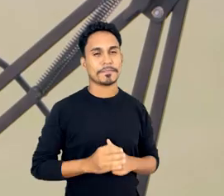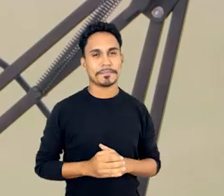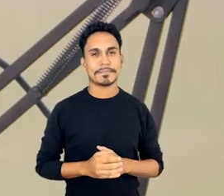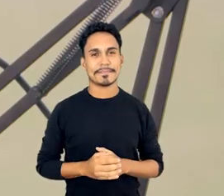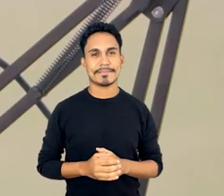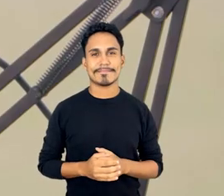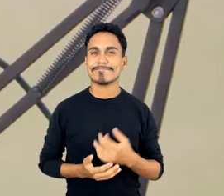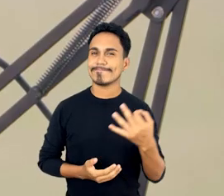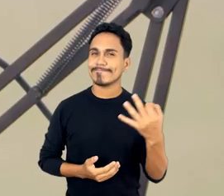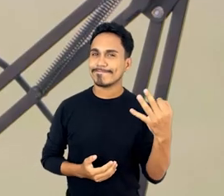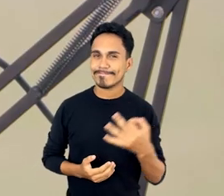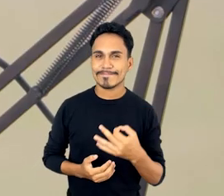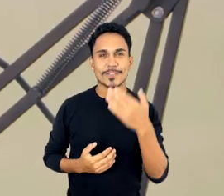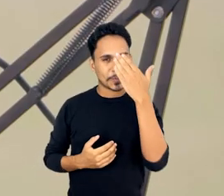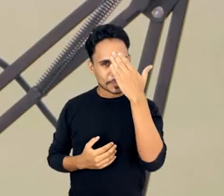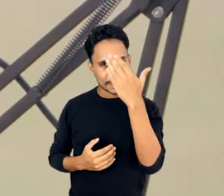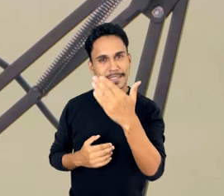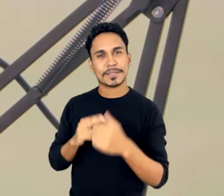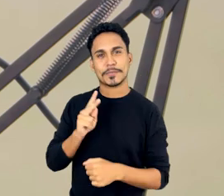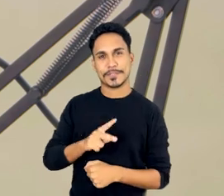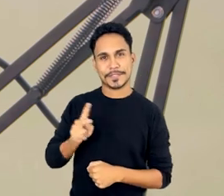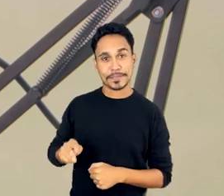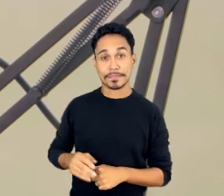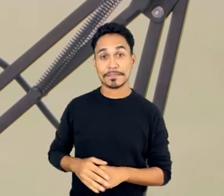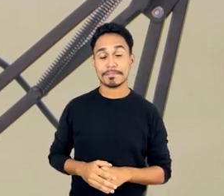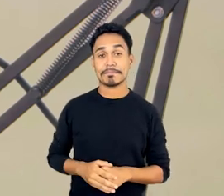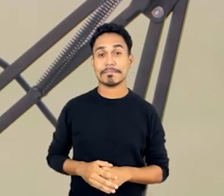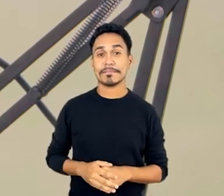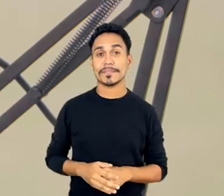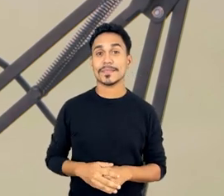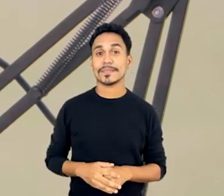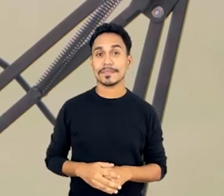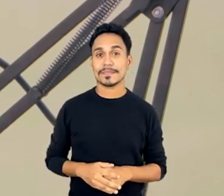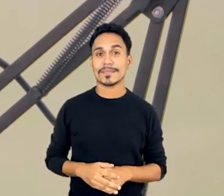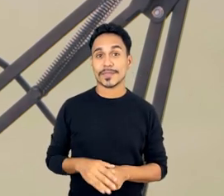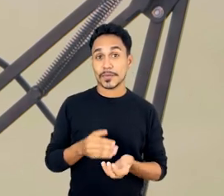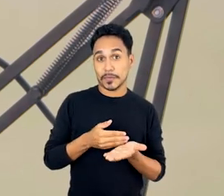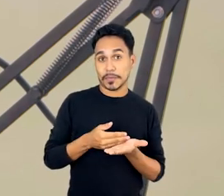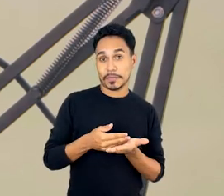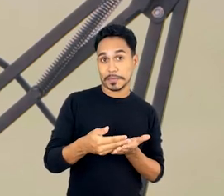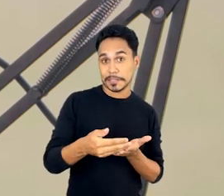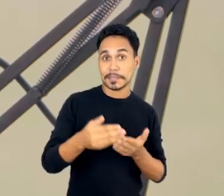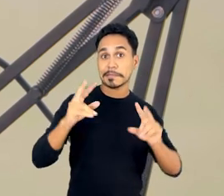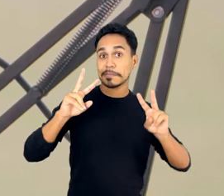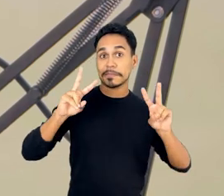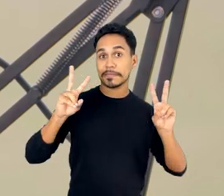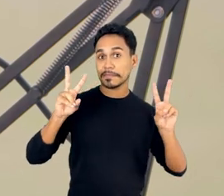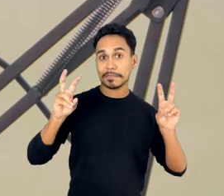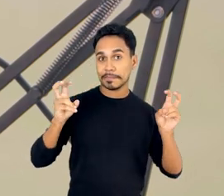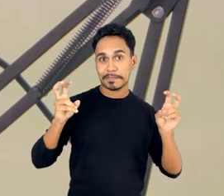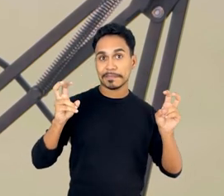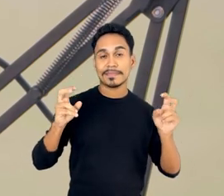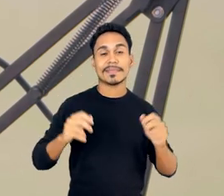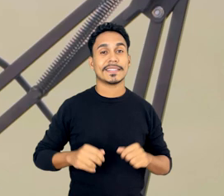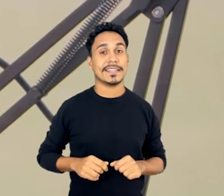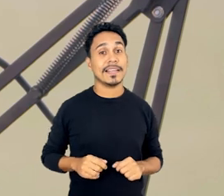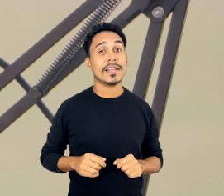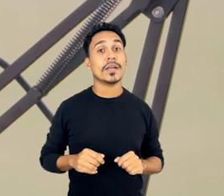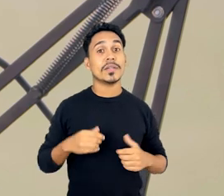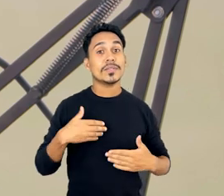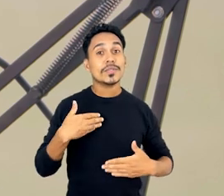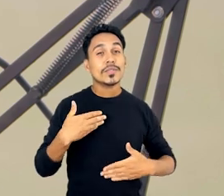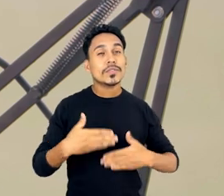mas perfeito Professor Obrigada Professor eu queria começar nessa conversa falando um sobre um pouco